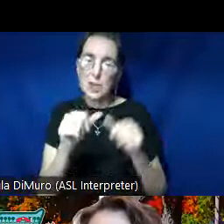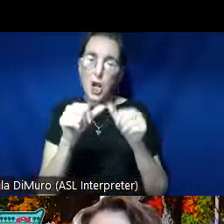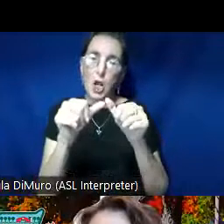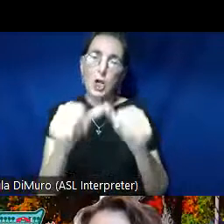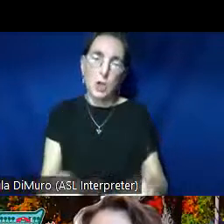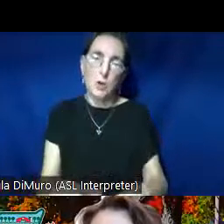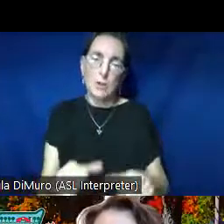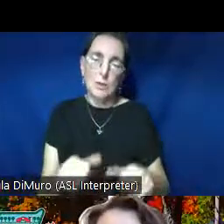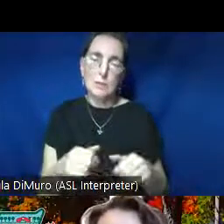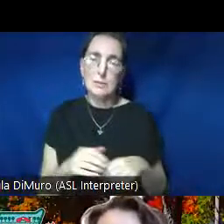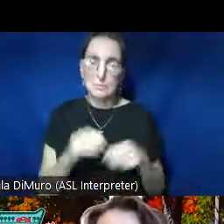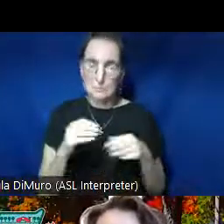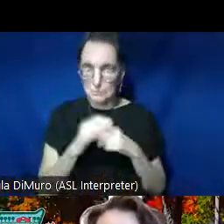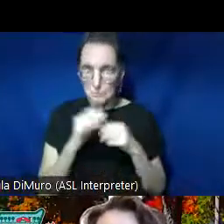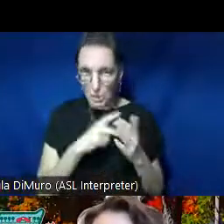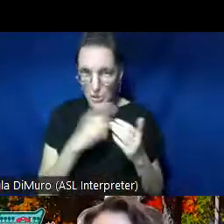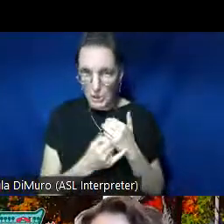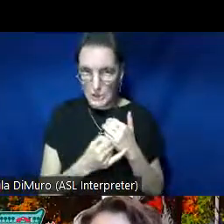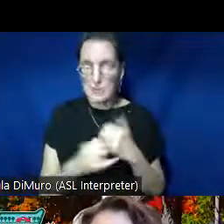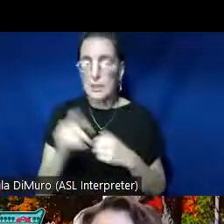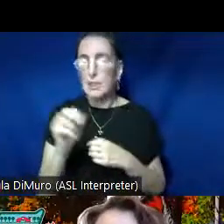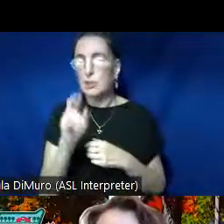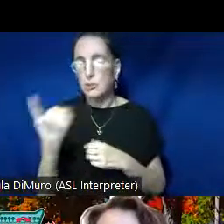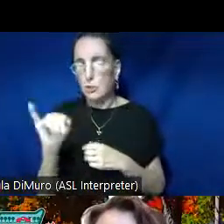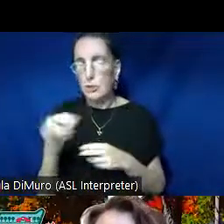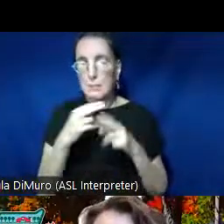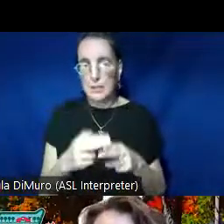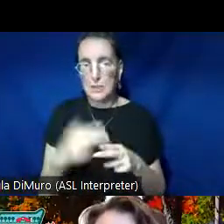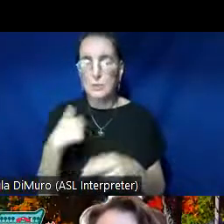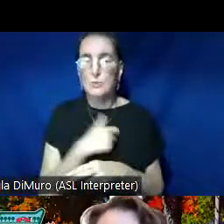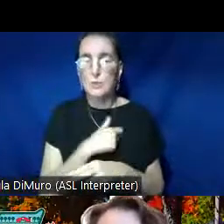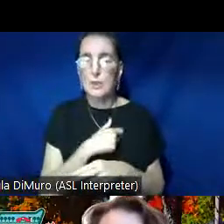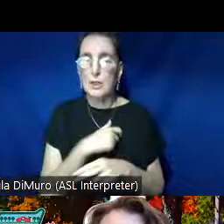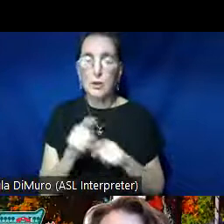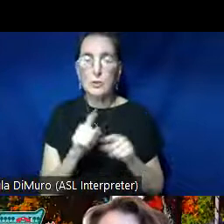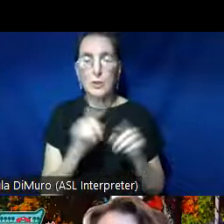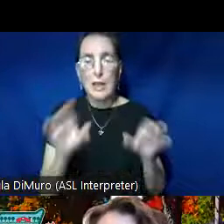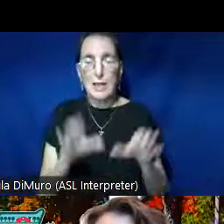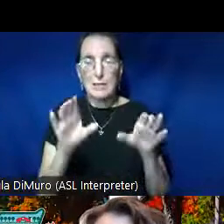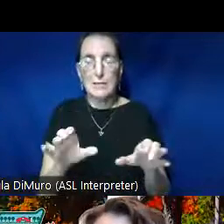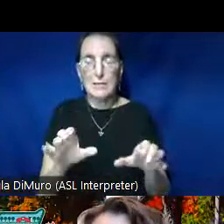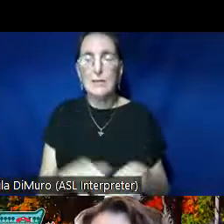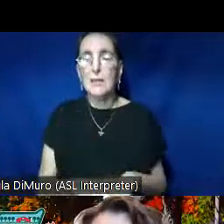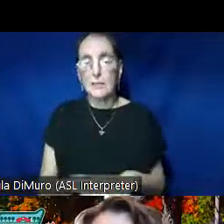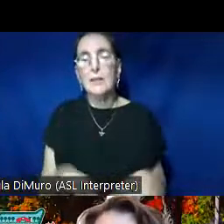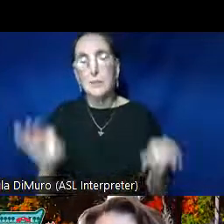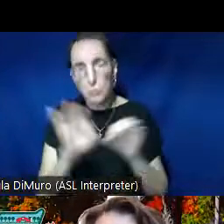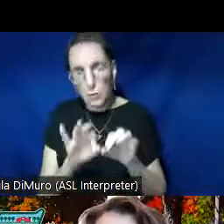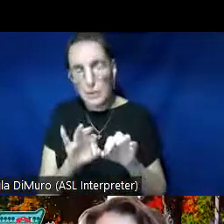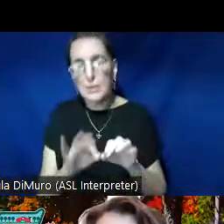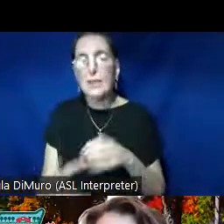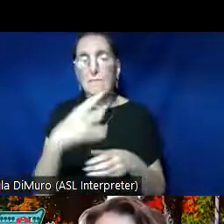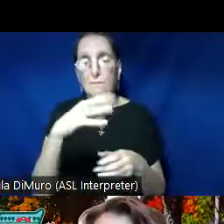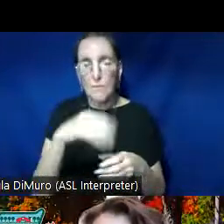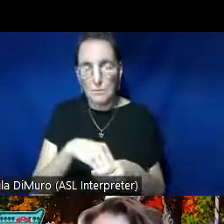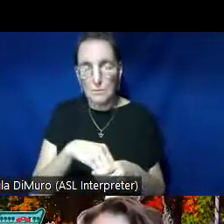ali é esforço que está em processo. Constante Toia menciona também nos é ativo no